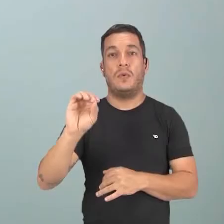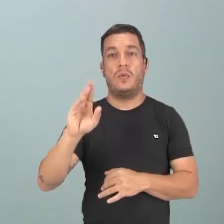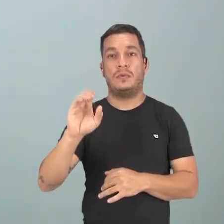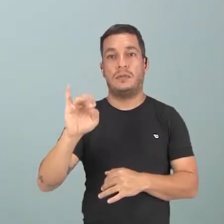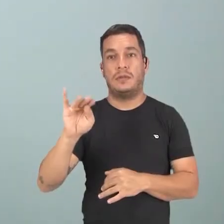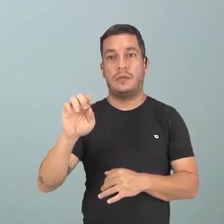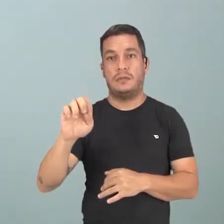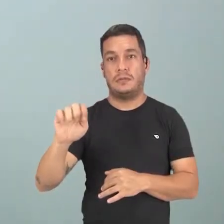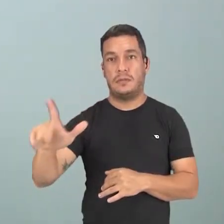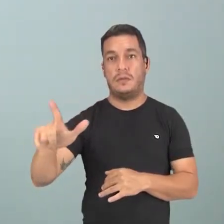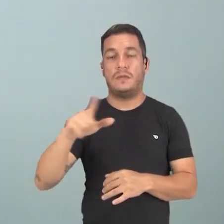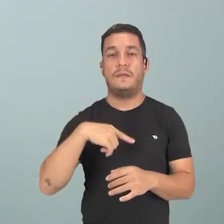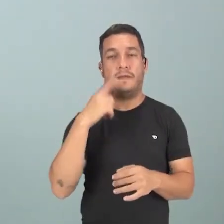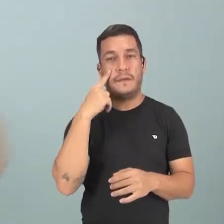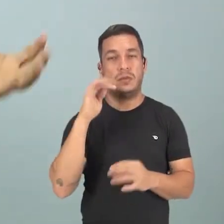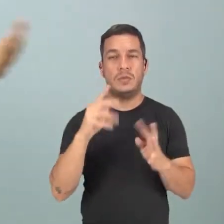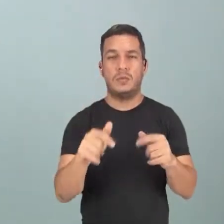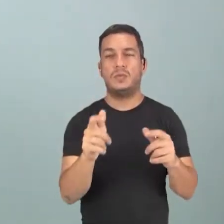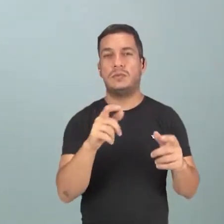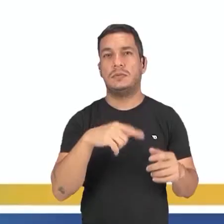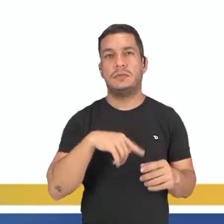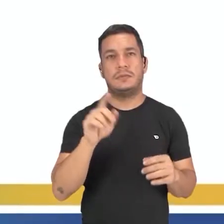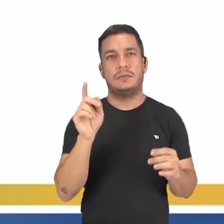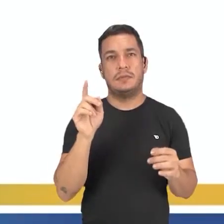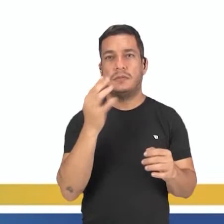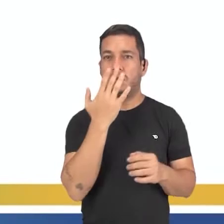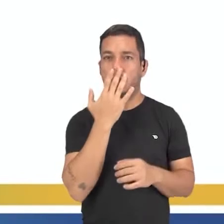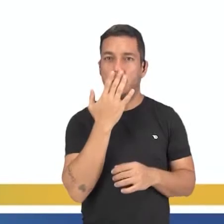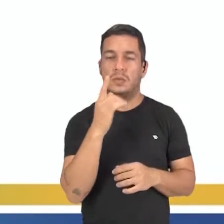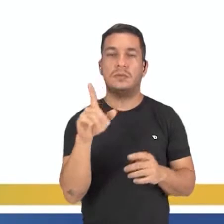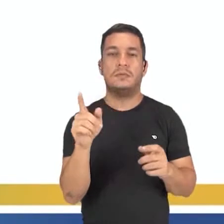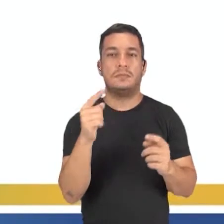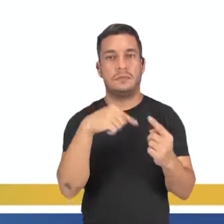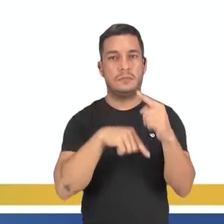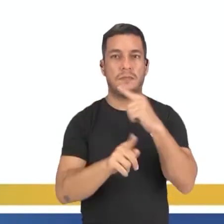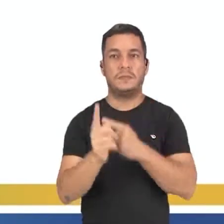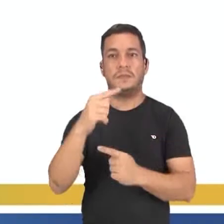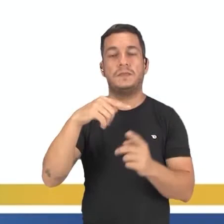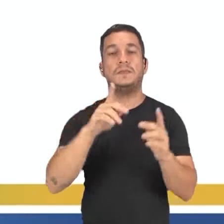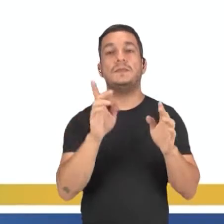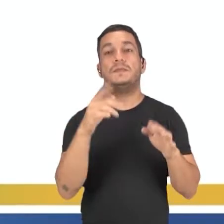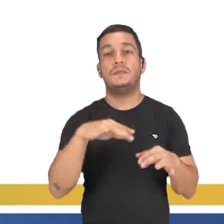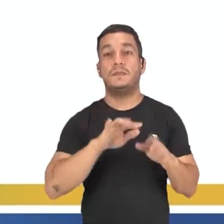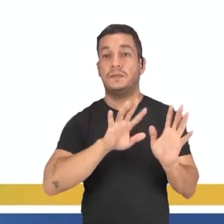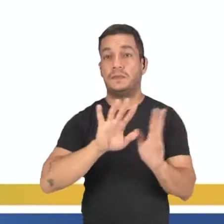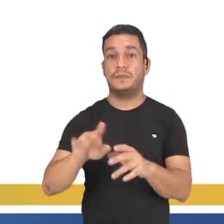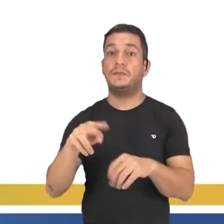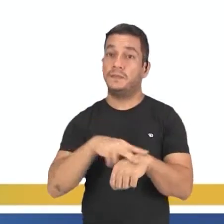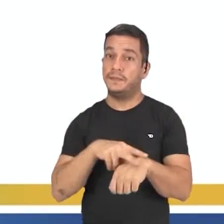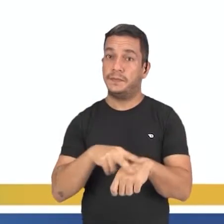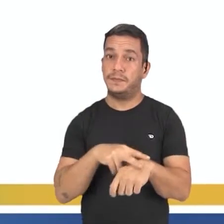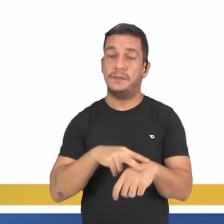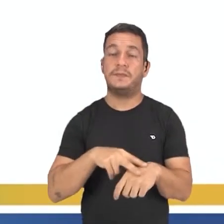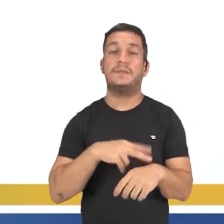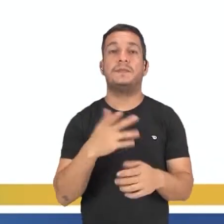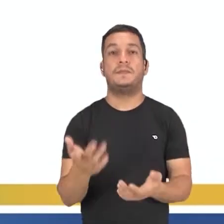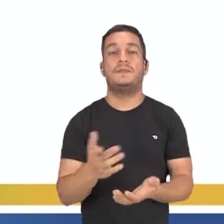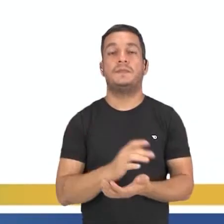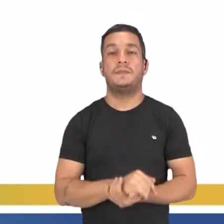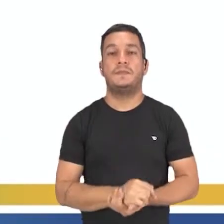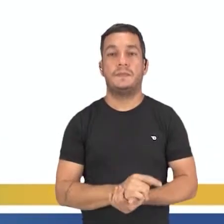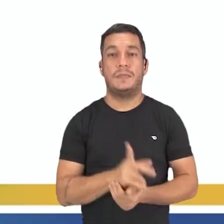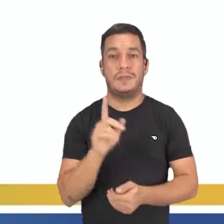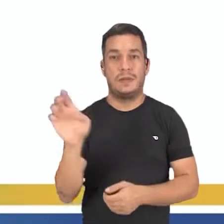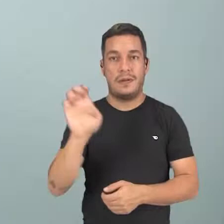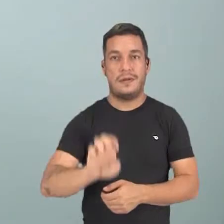ocidental. Vejam que em todos os casos, todas as setas migram para essas regiões aí que nós estamos mostrando de verde, círculo de verde,